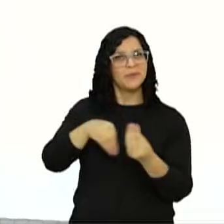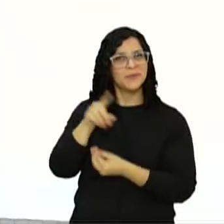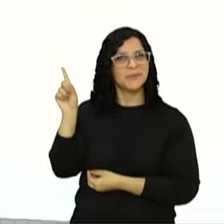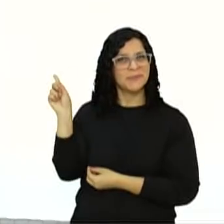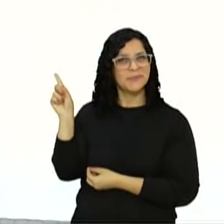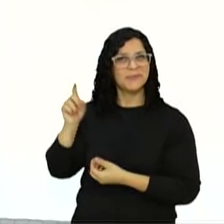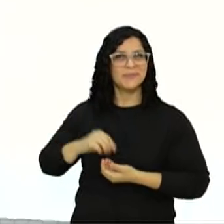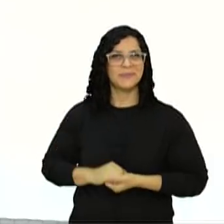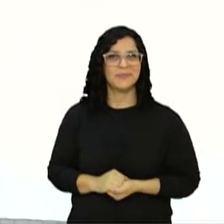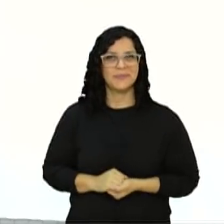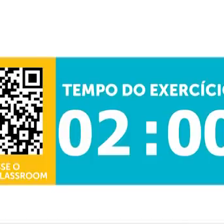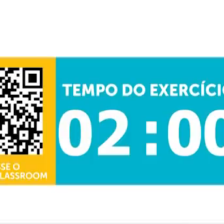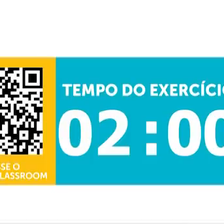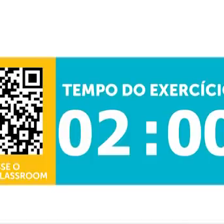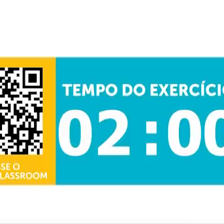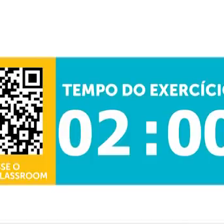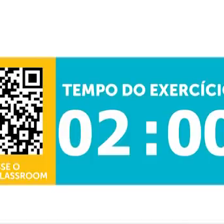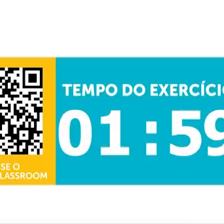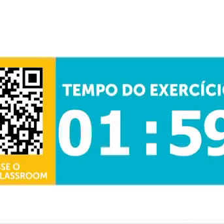homogênea.